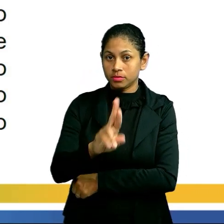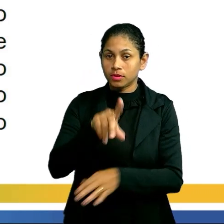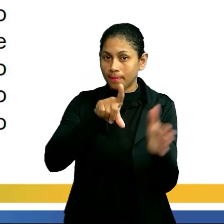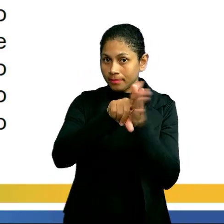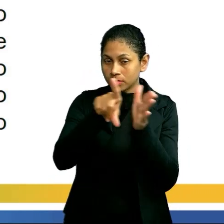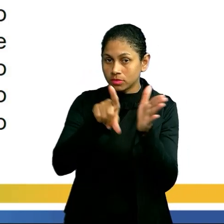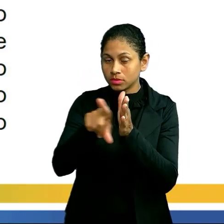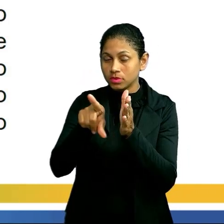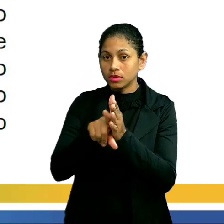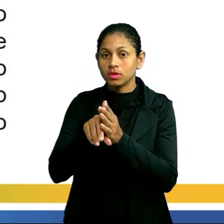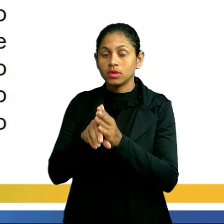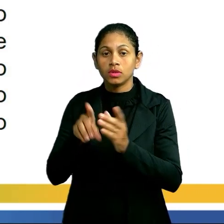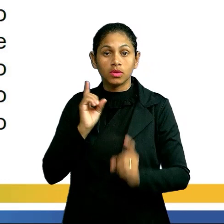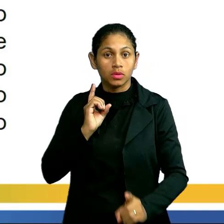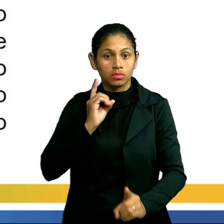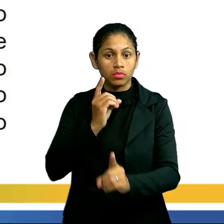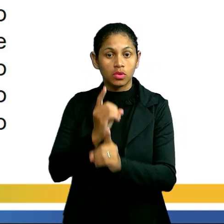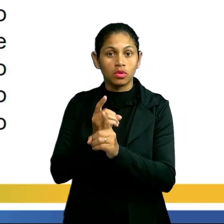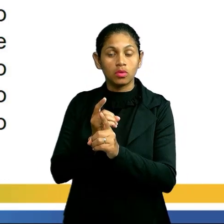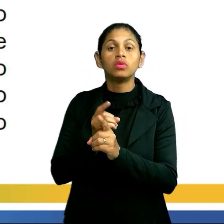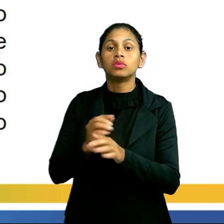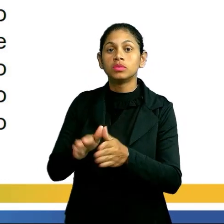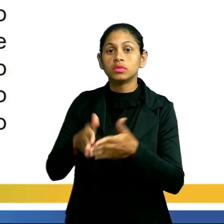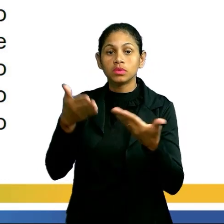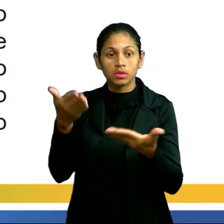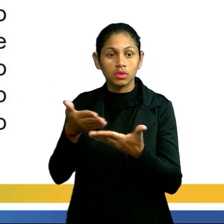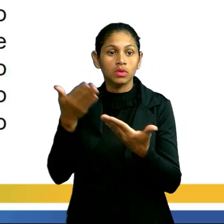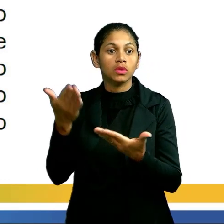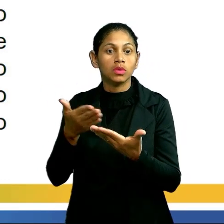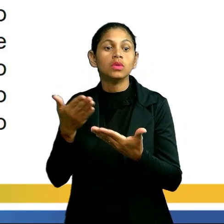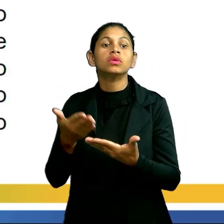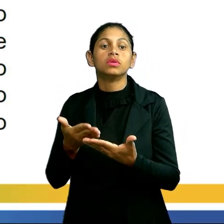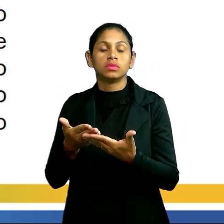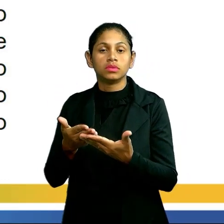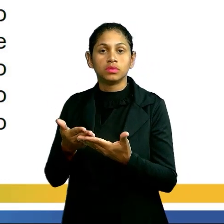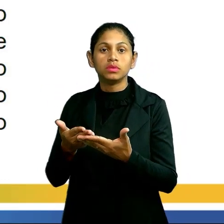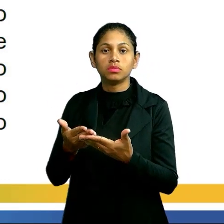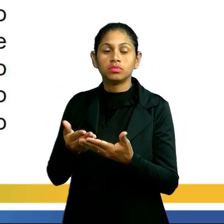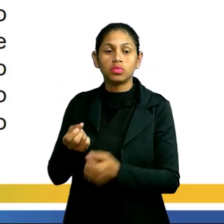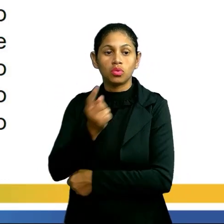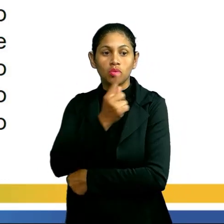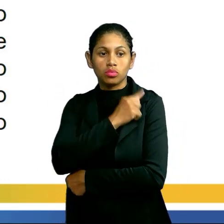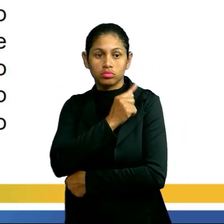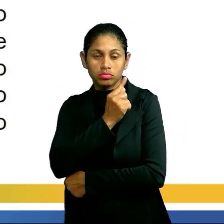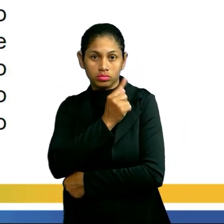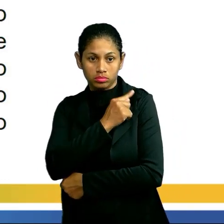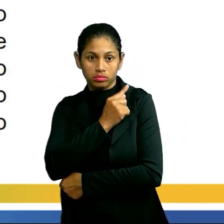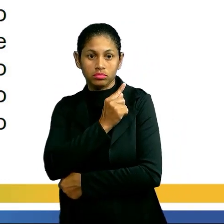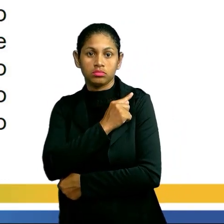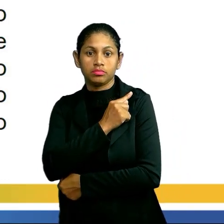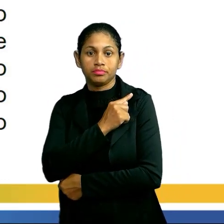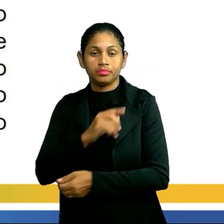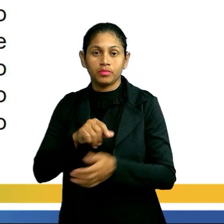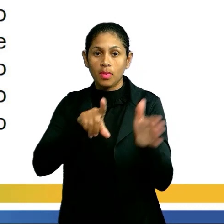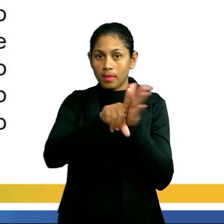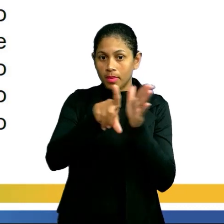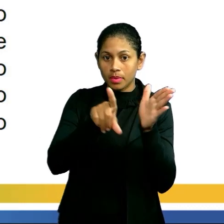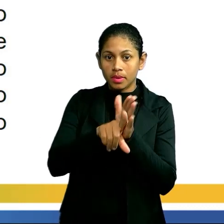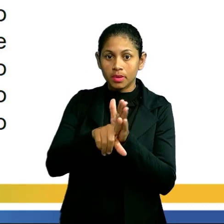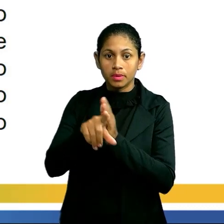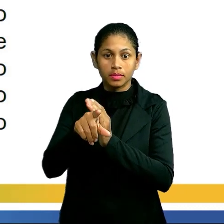encontrar logo mais no nosso livro do Resolva Enem 1, Ciência da Natureza, página 56, na questão